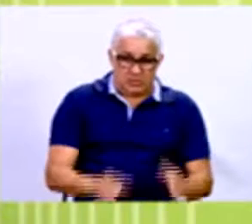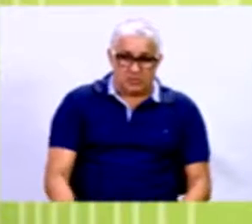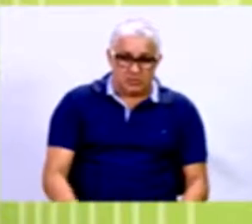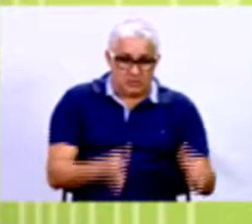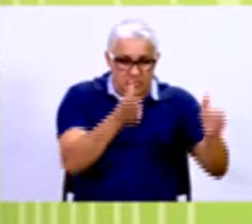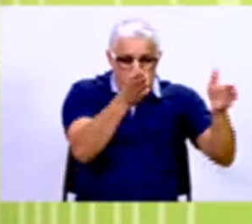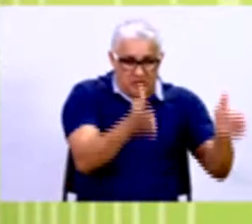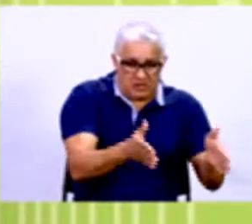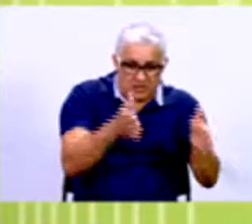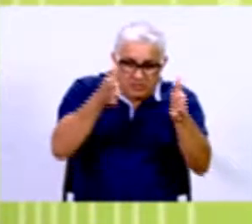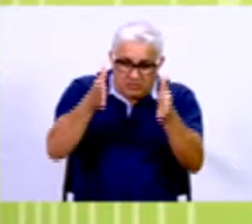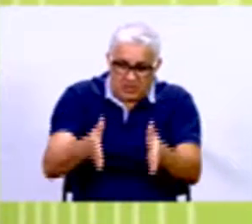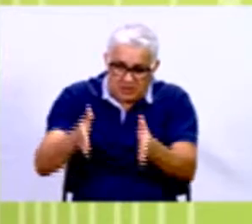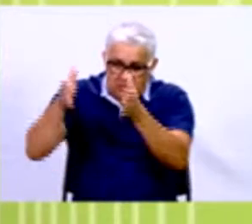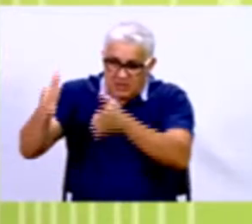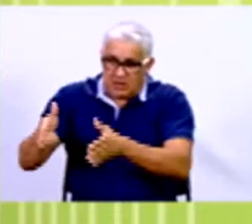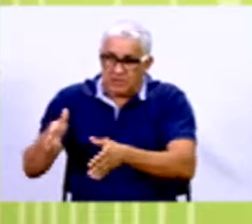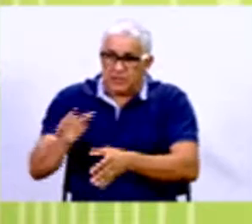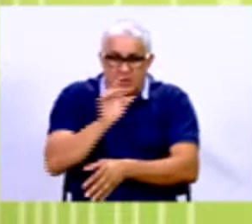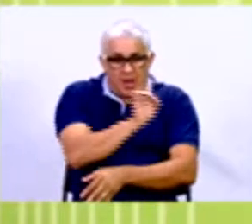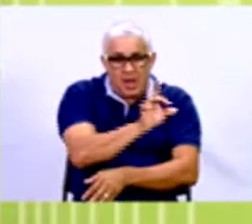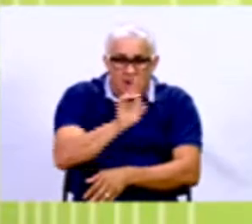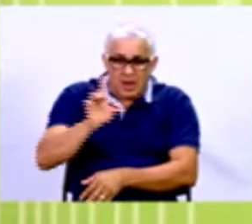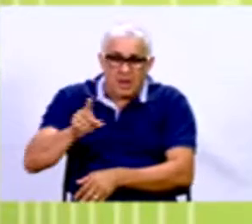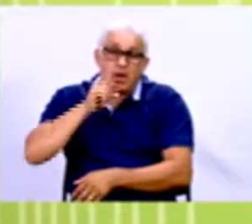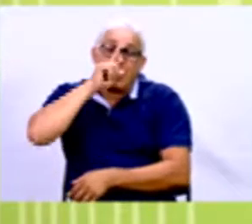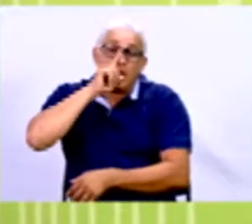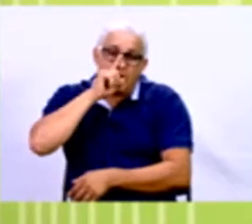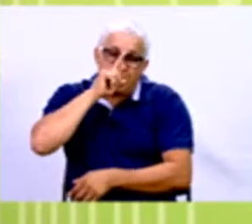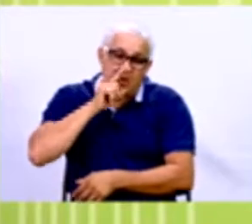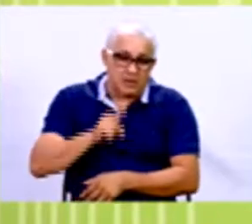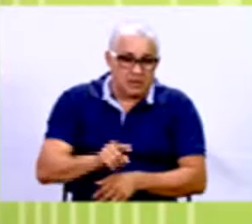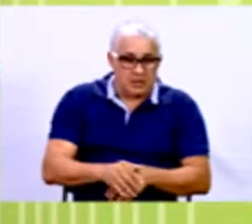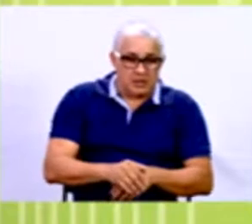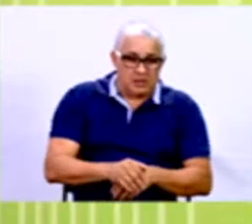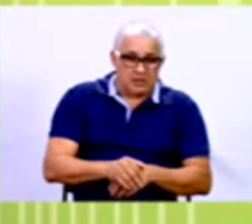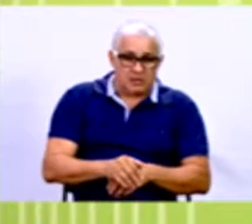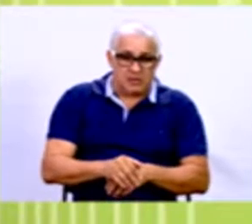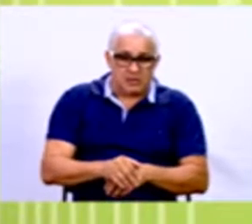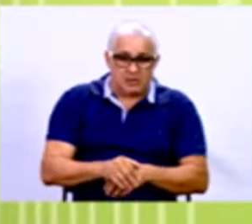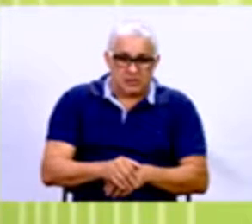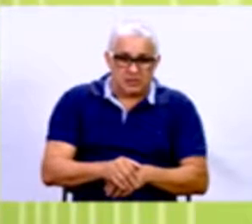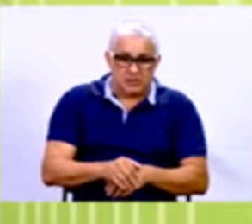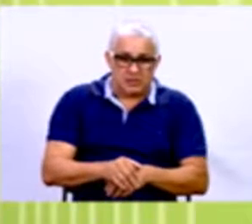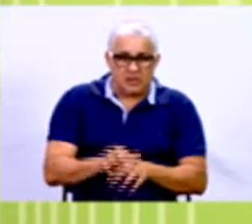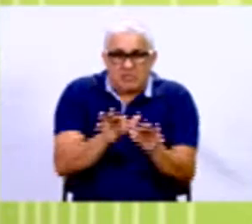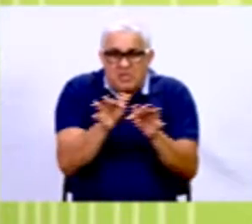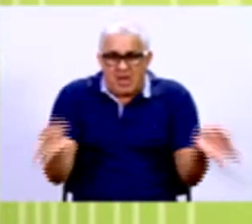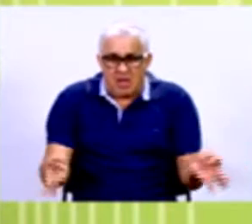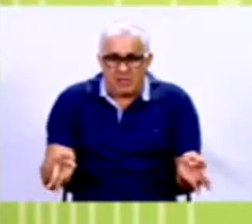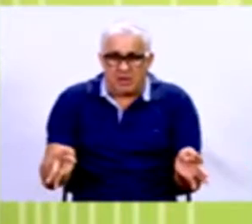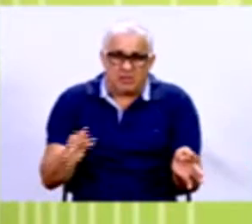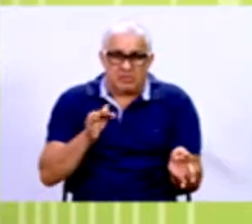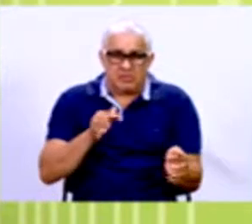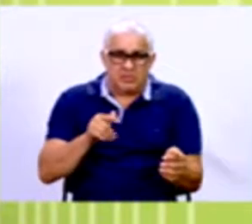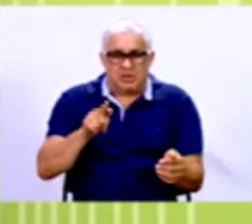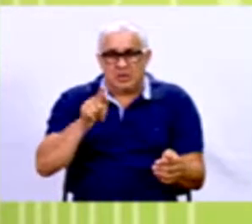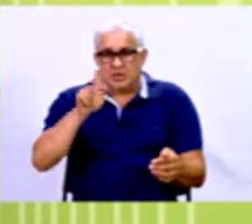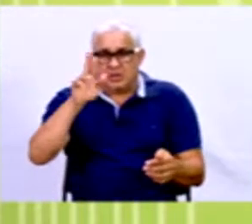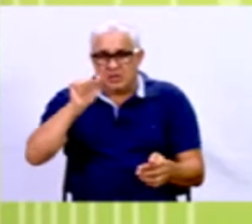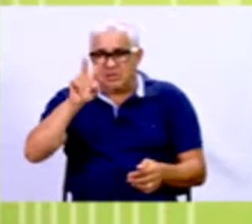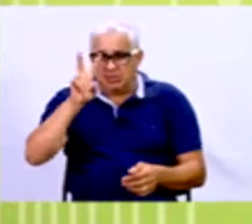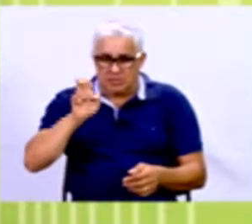né, nós vamos analisar por tipos de risco e pela intensidade, pelo grau desse risco. Então observa aqui